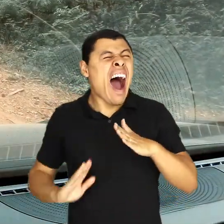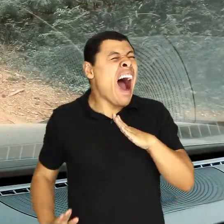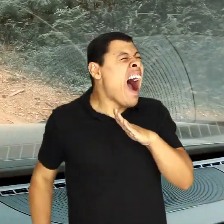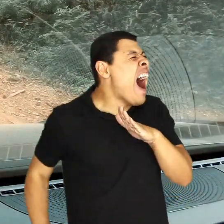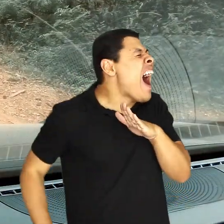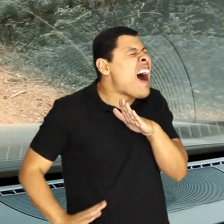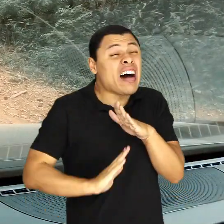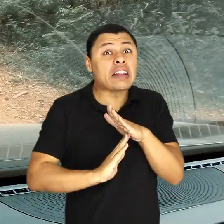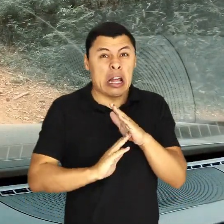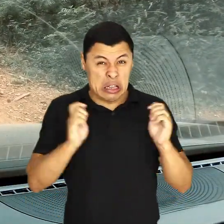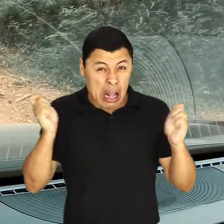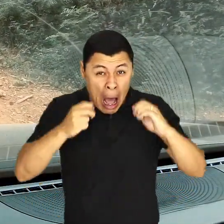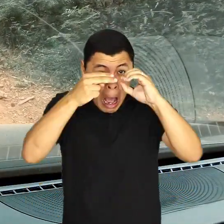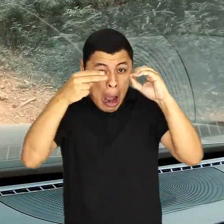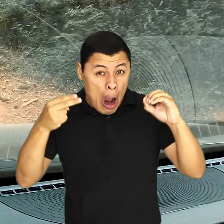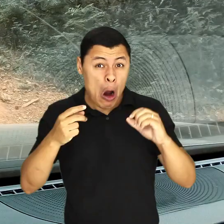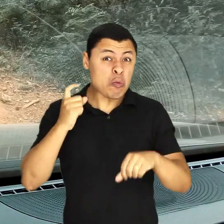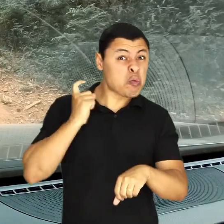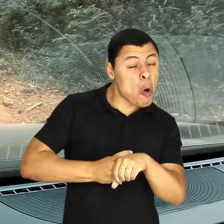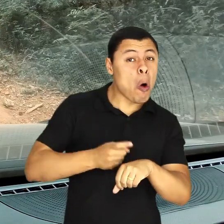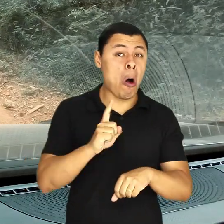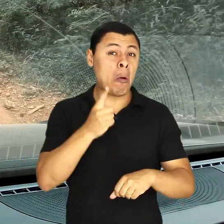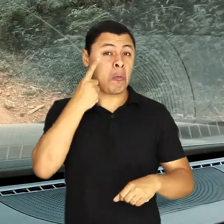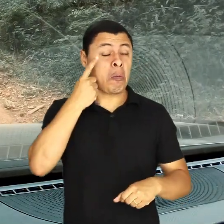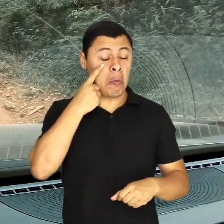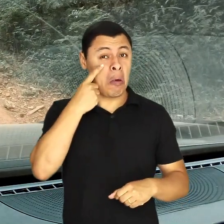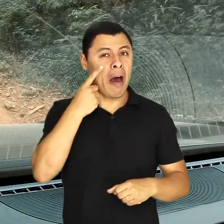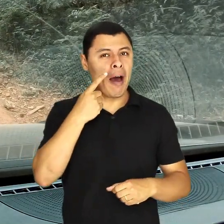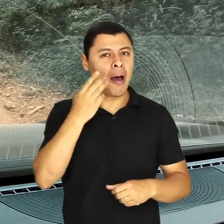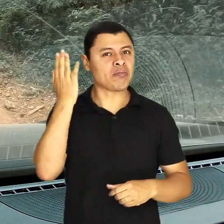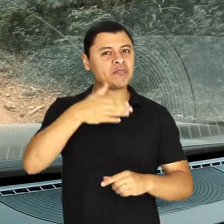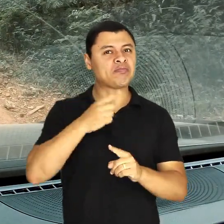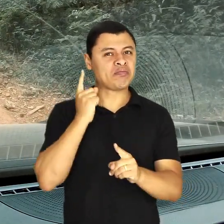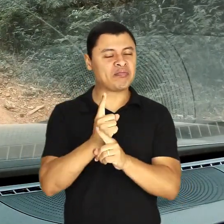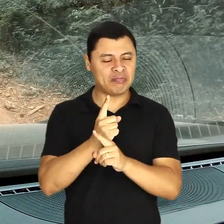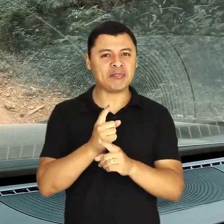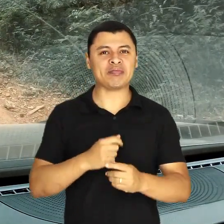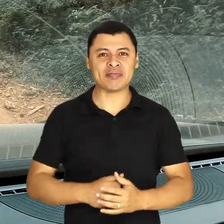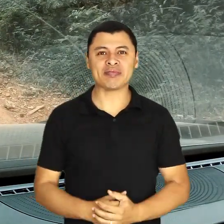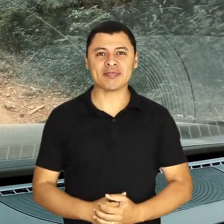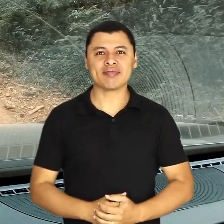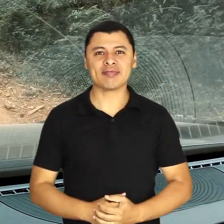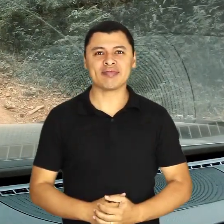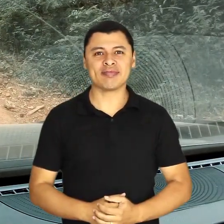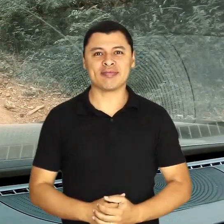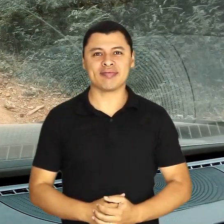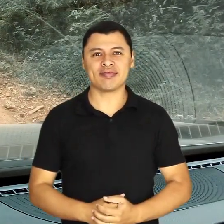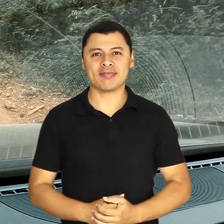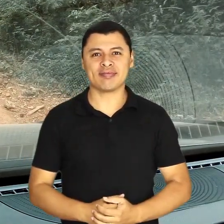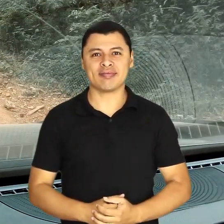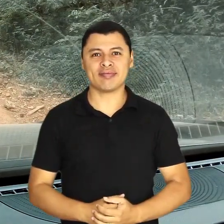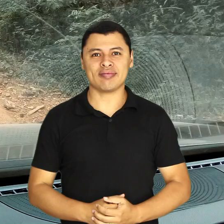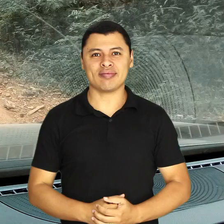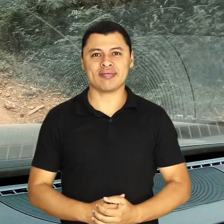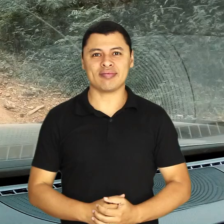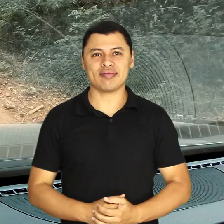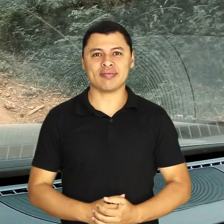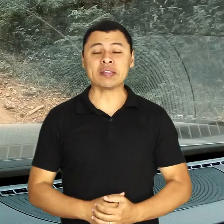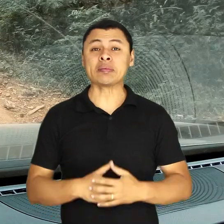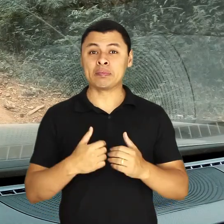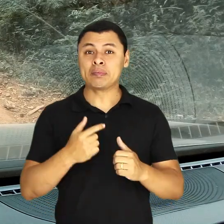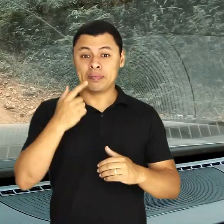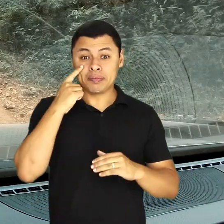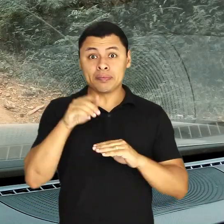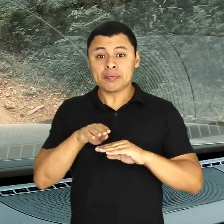subida bastante íngreme e com um piso que está meio escorregadio. Não é o cenário ideal para esse pneu aqui, mas o que a gente está querendo aqui é